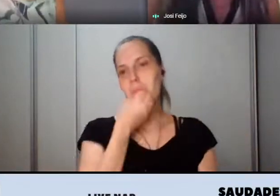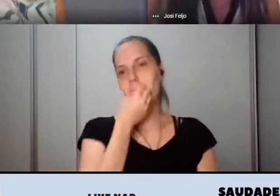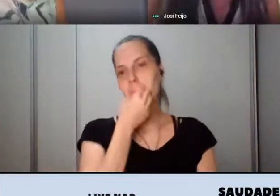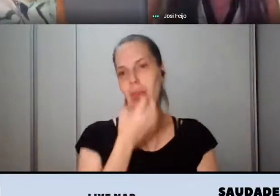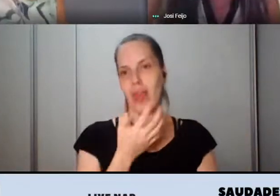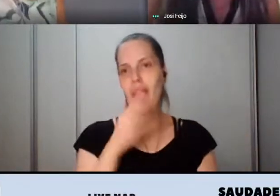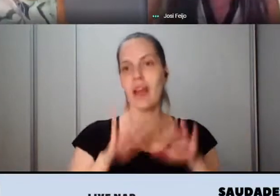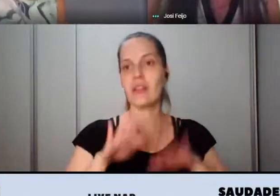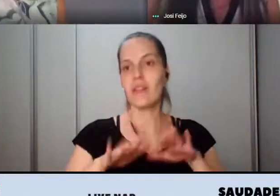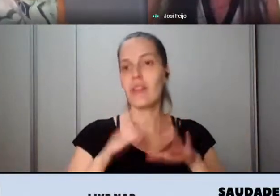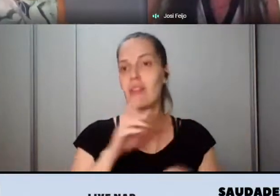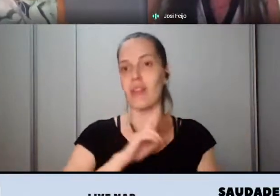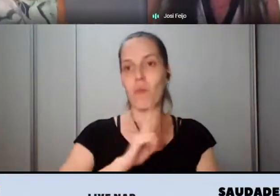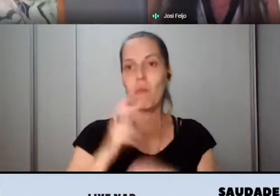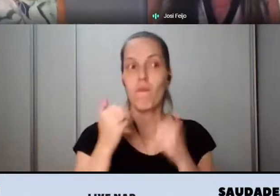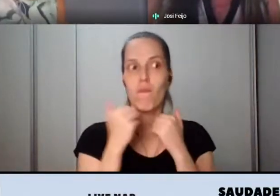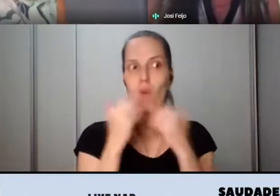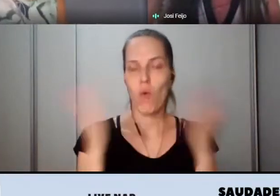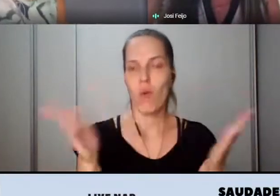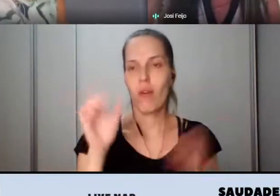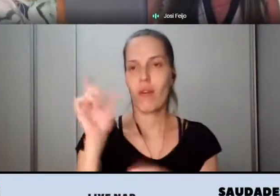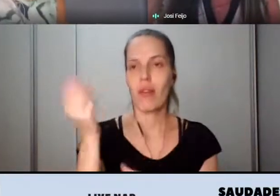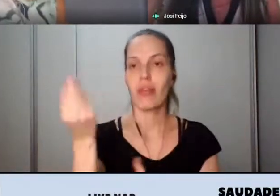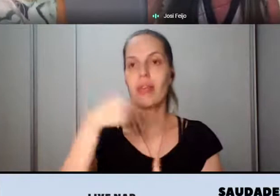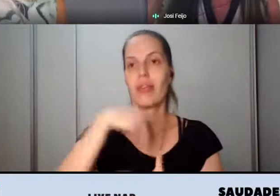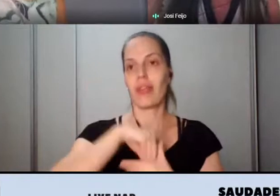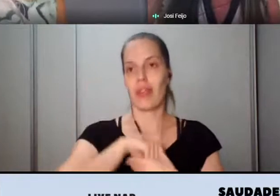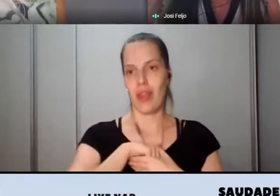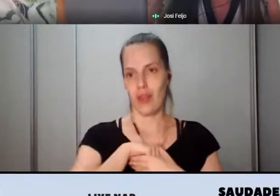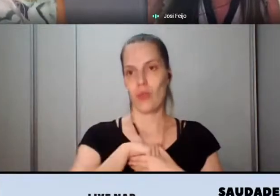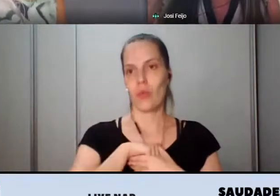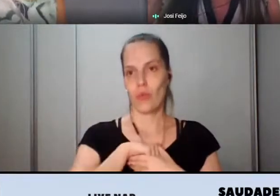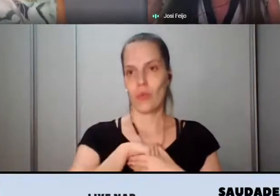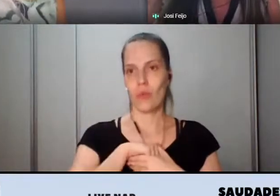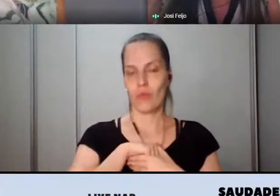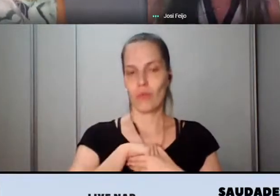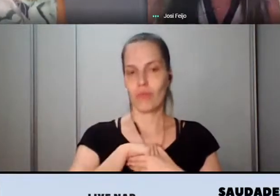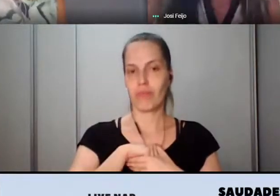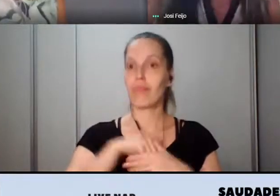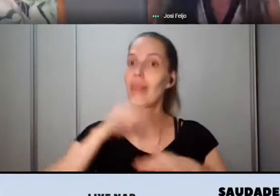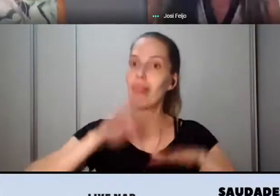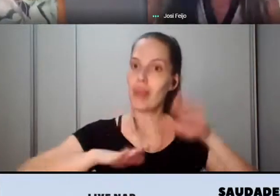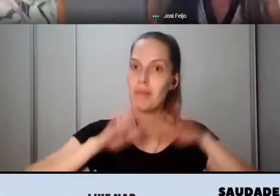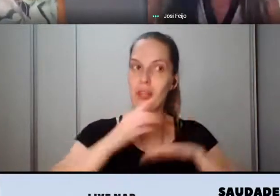né? E isso vai de indivíduo para indivíduo, né? Nesse sentido, assim.